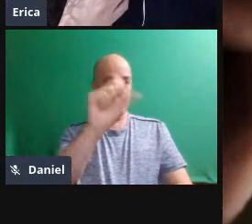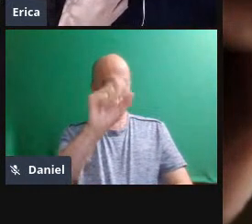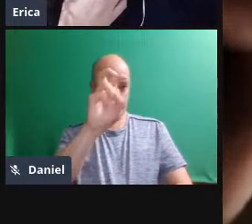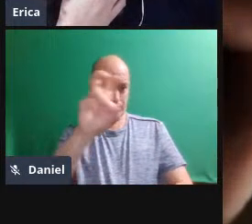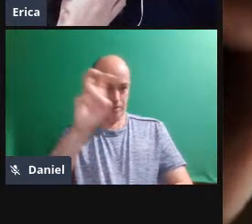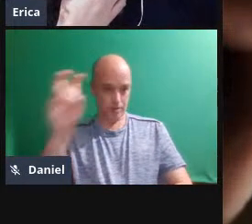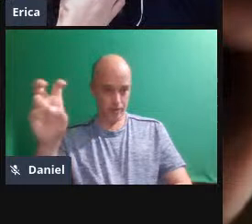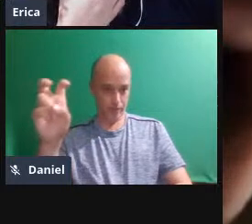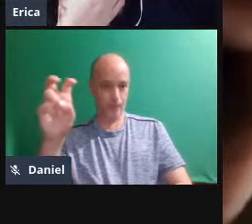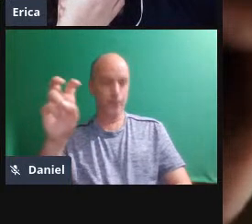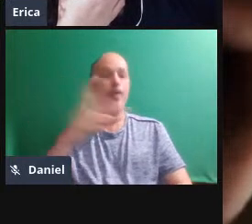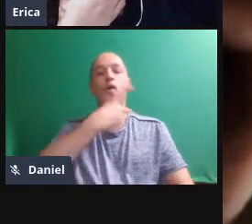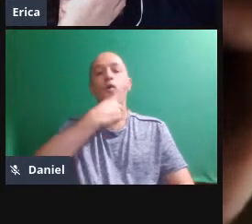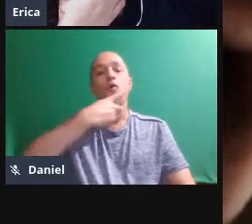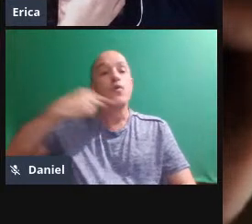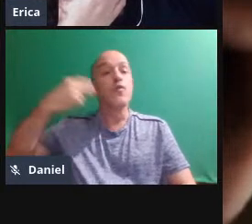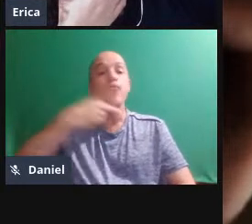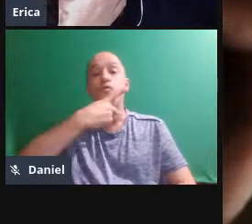Em